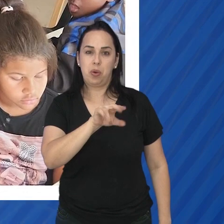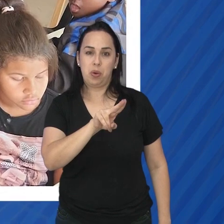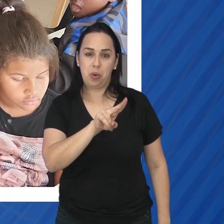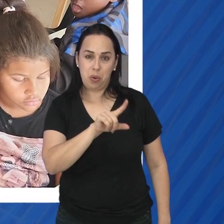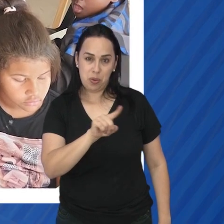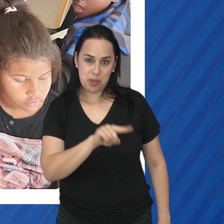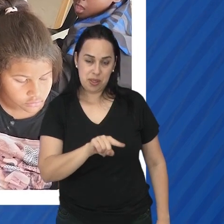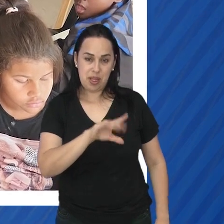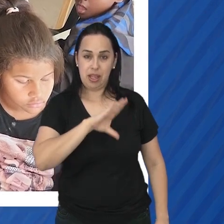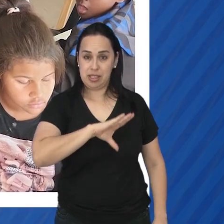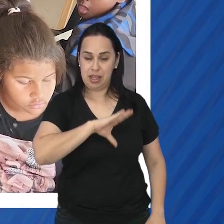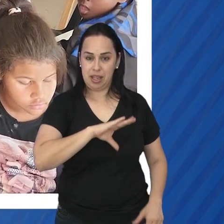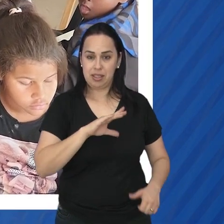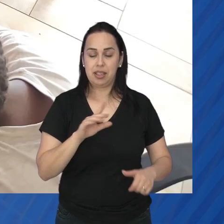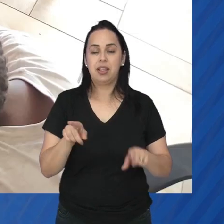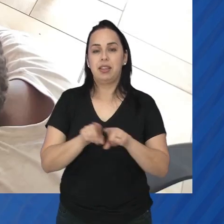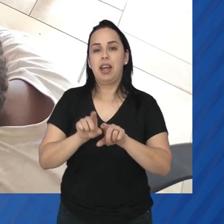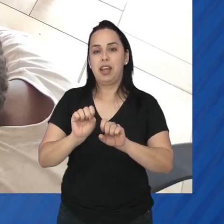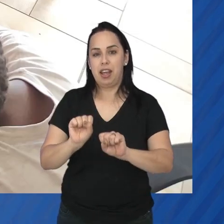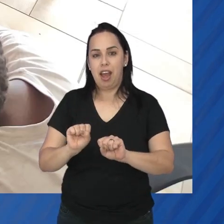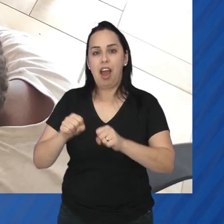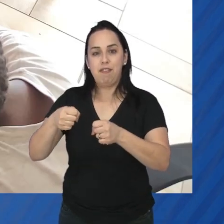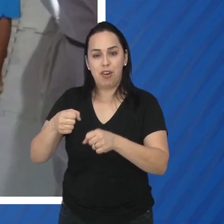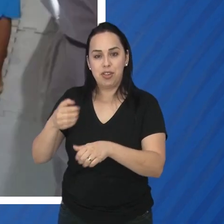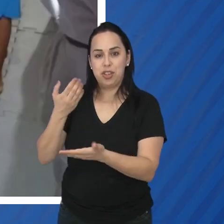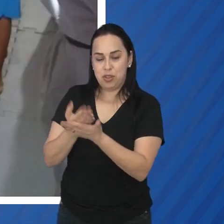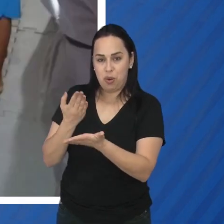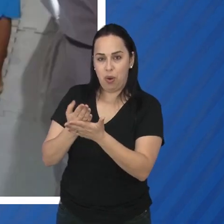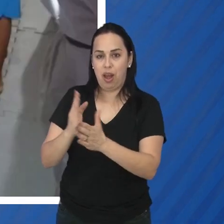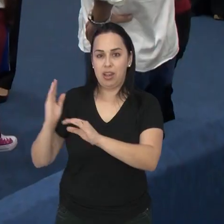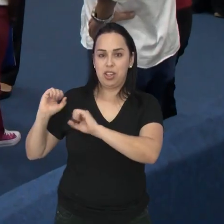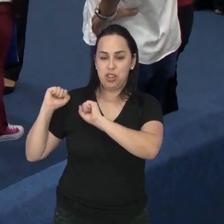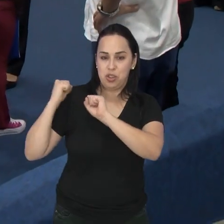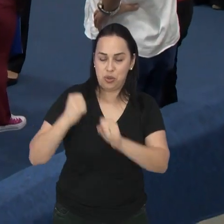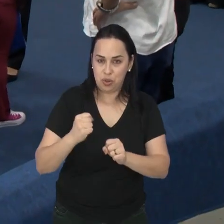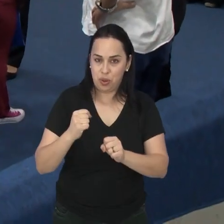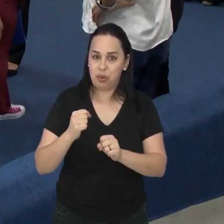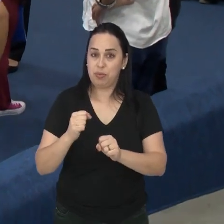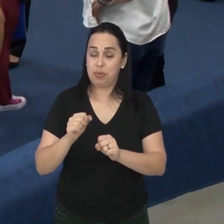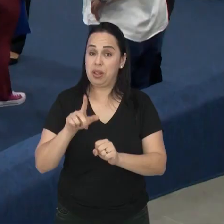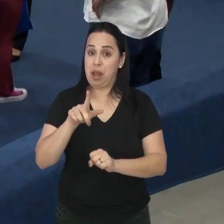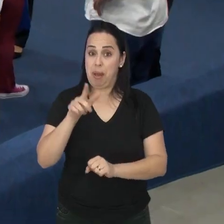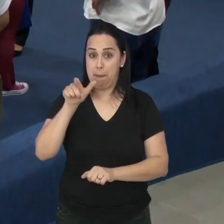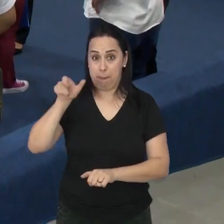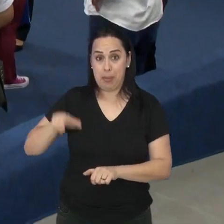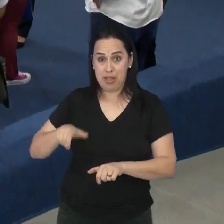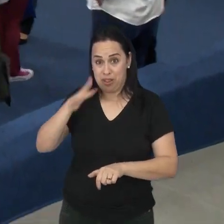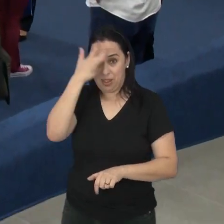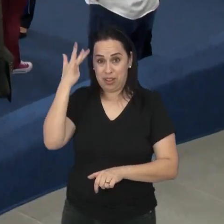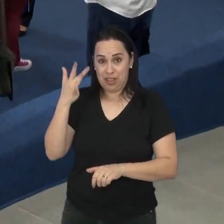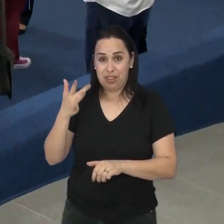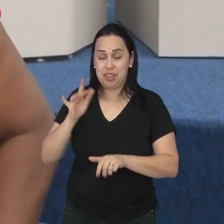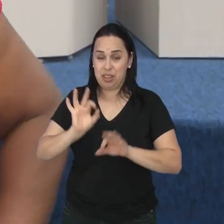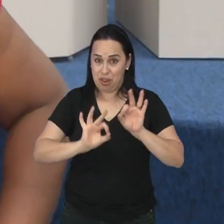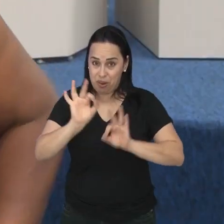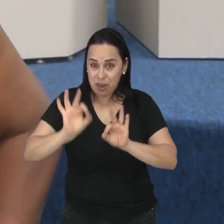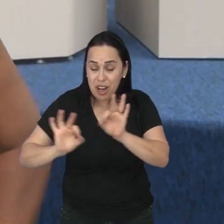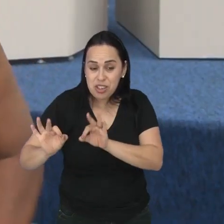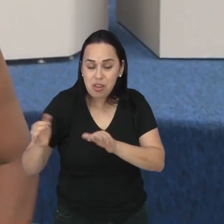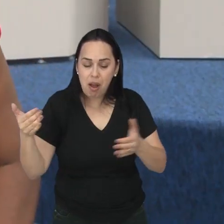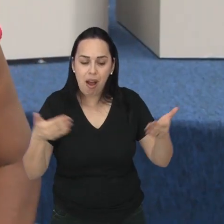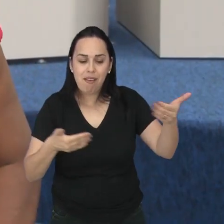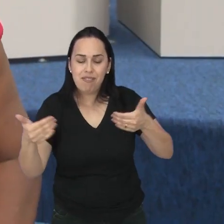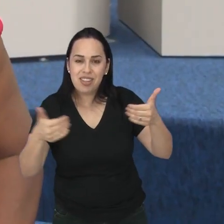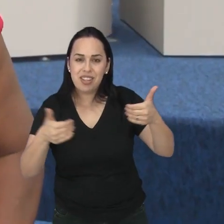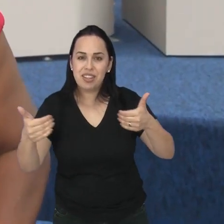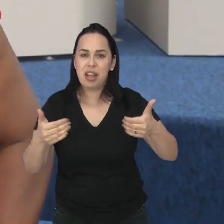oferece aulas de reforço escolar, curso de inglês e judô. E para quem organizou a visita com a garotada, como a dona